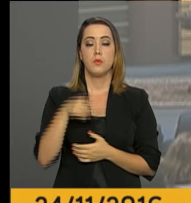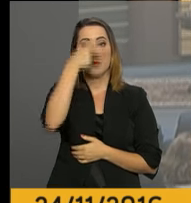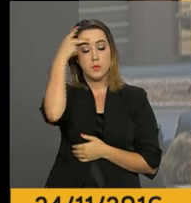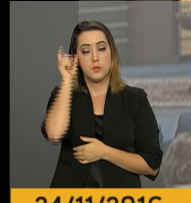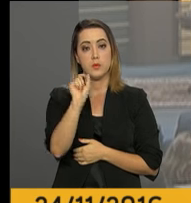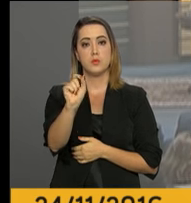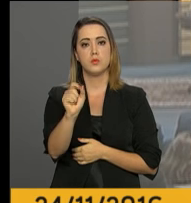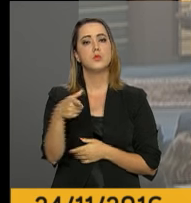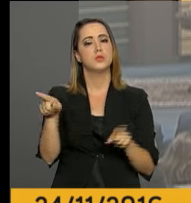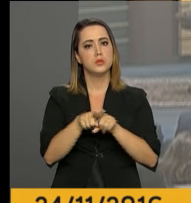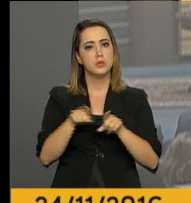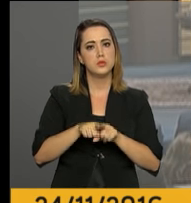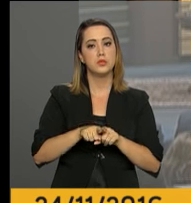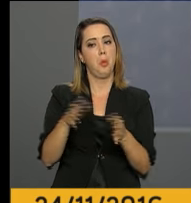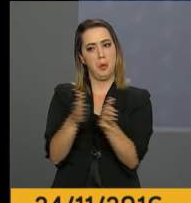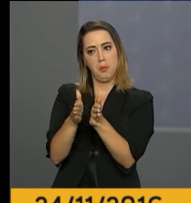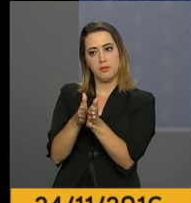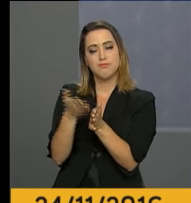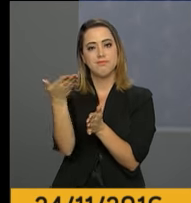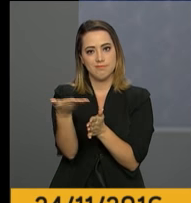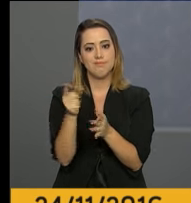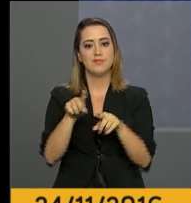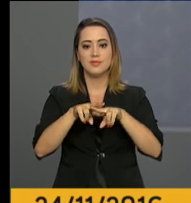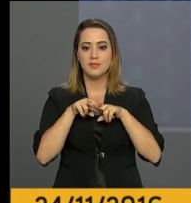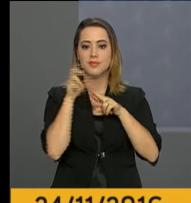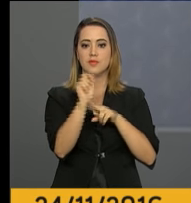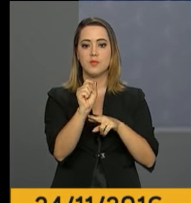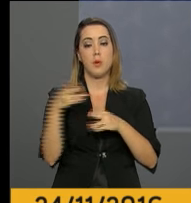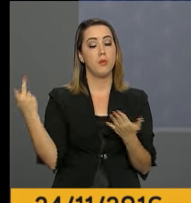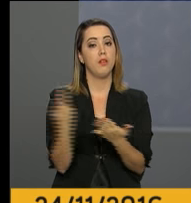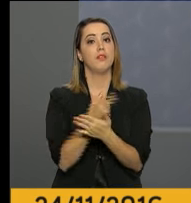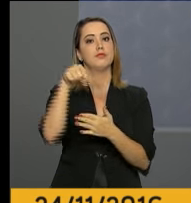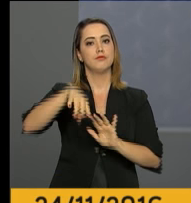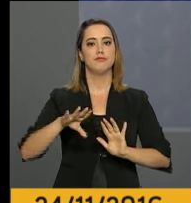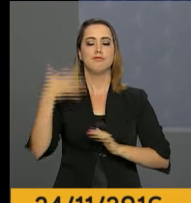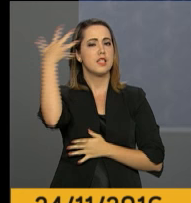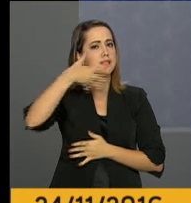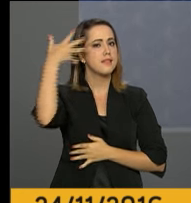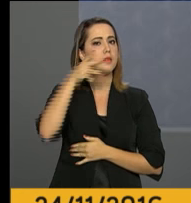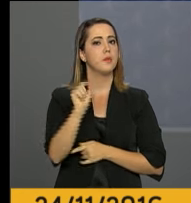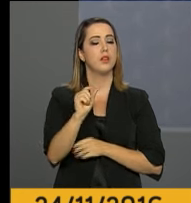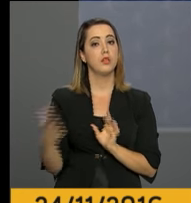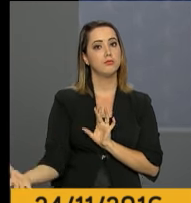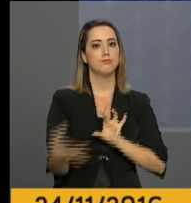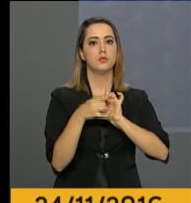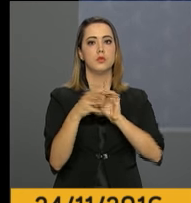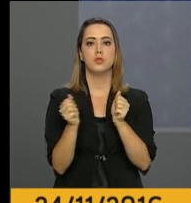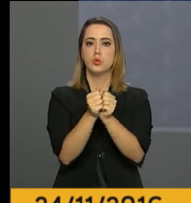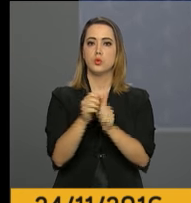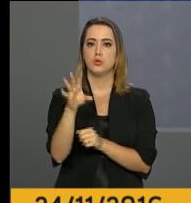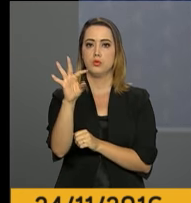quem também toma Liberdade parabenizar pela realização deste seminário em parceria naturalmente com o